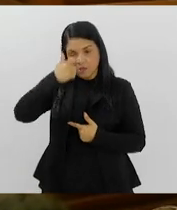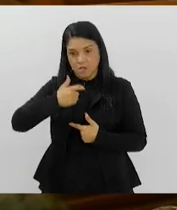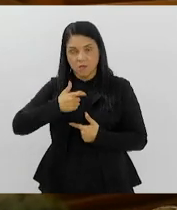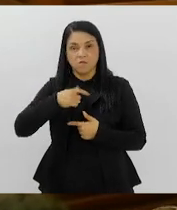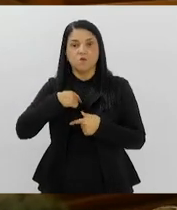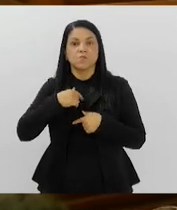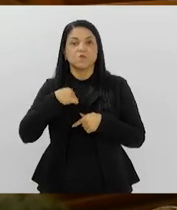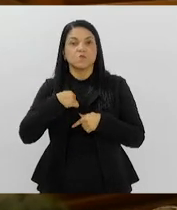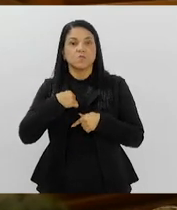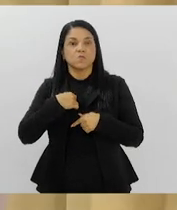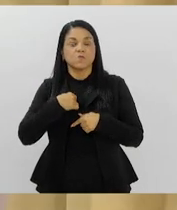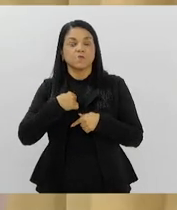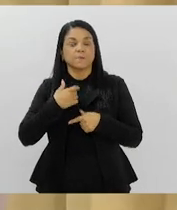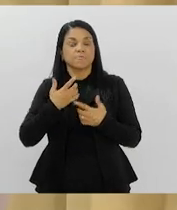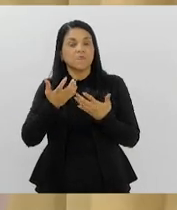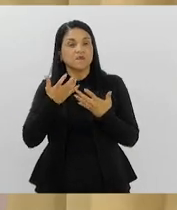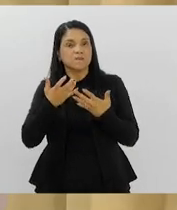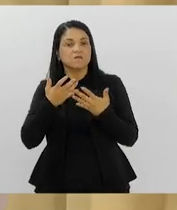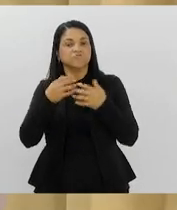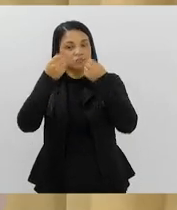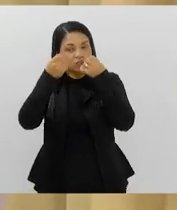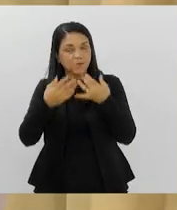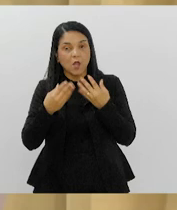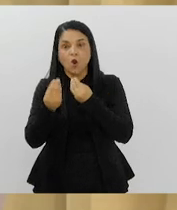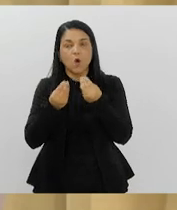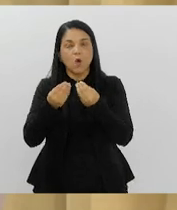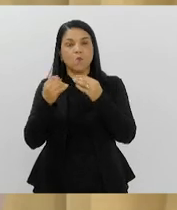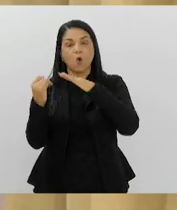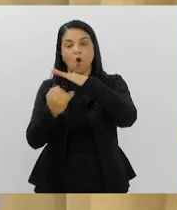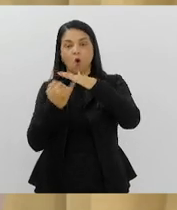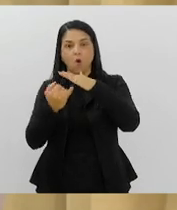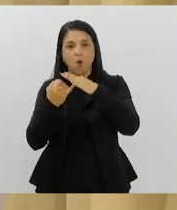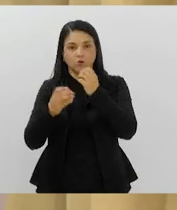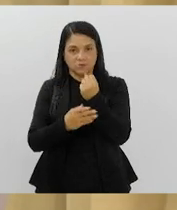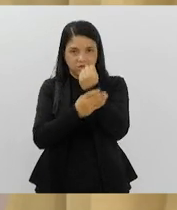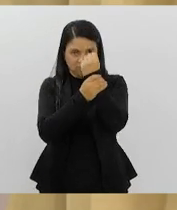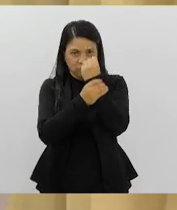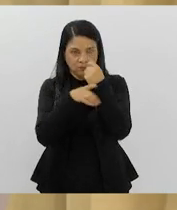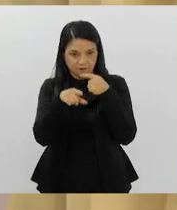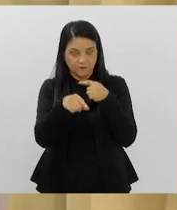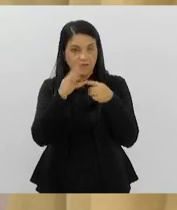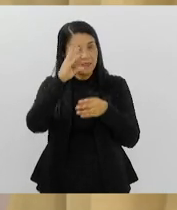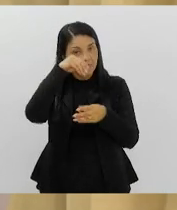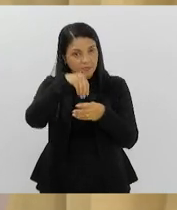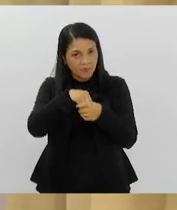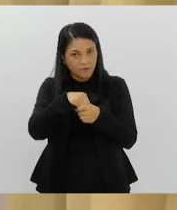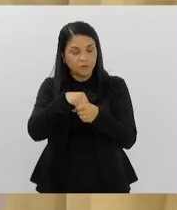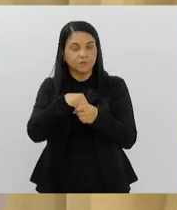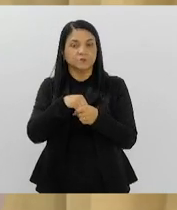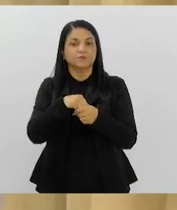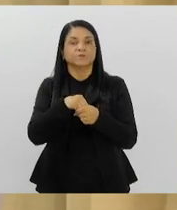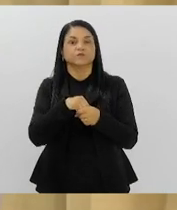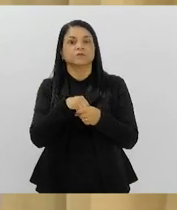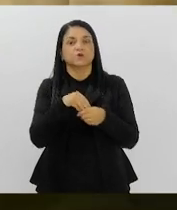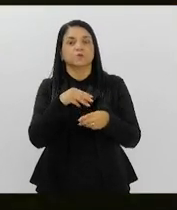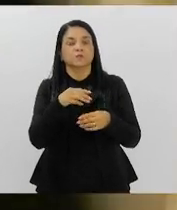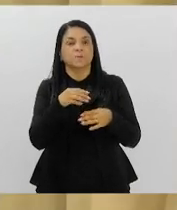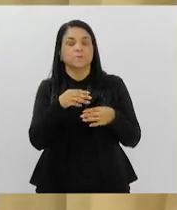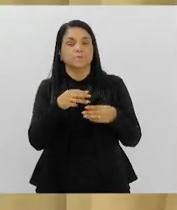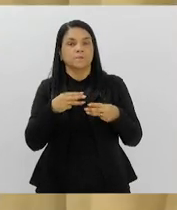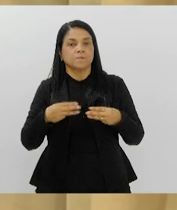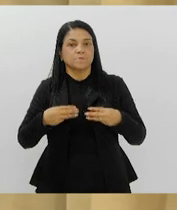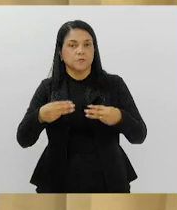de segurança especificamente, na realidade é gerado lá, no âmbito do Ministério da Justiça, vai ser gerado um dado